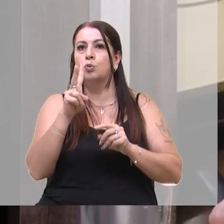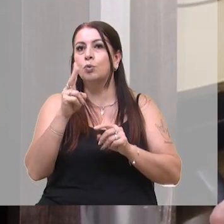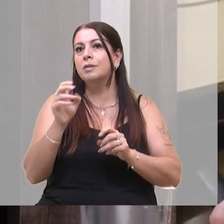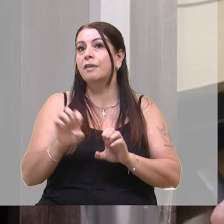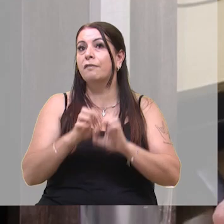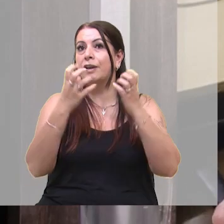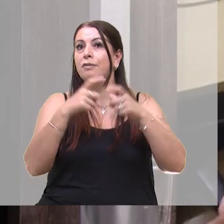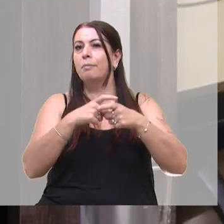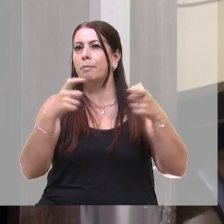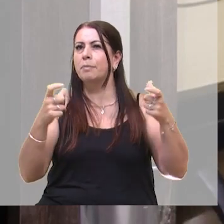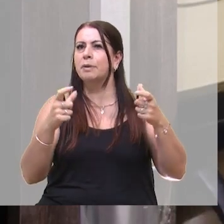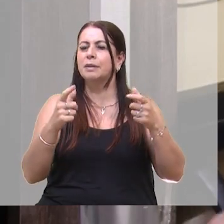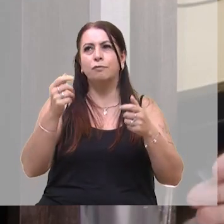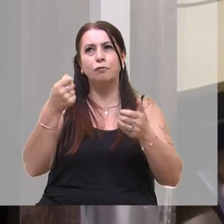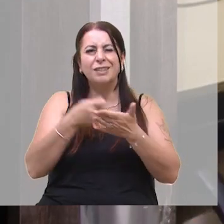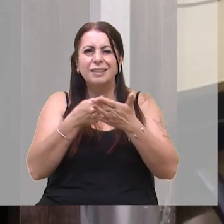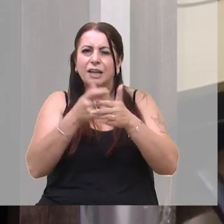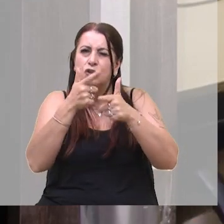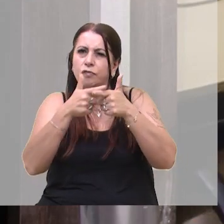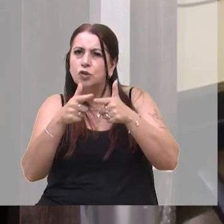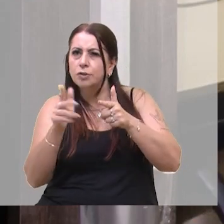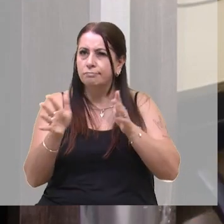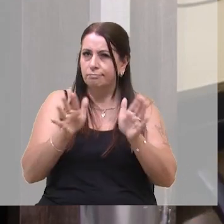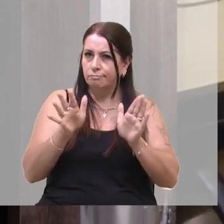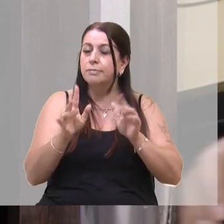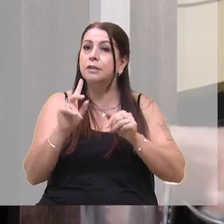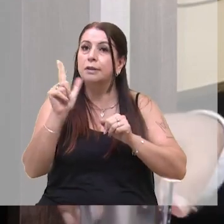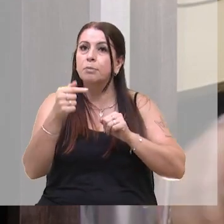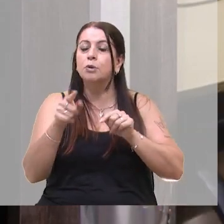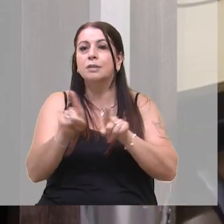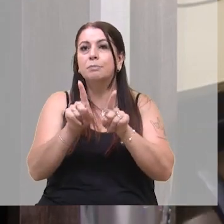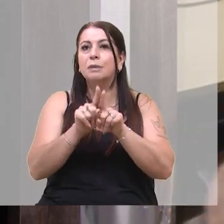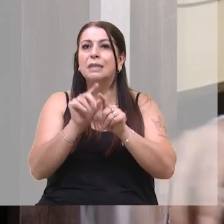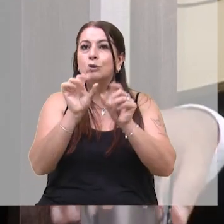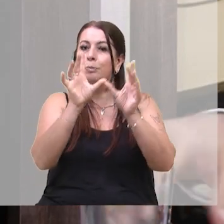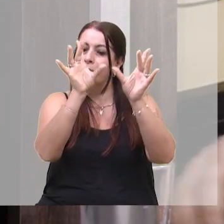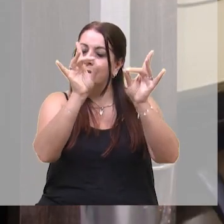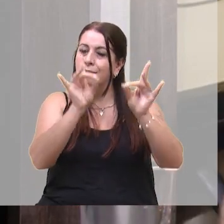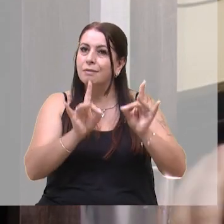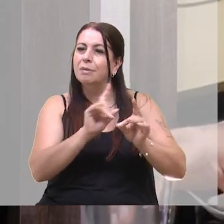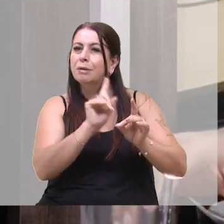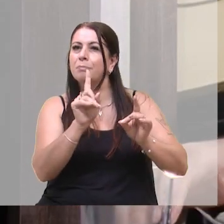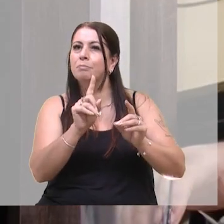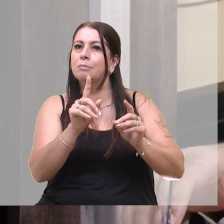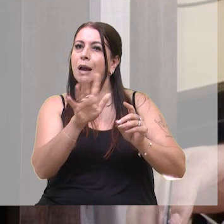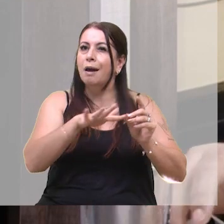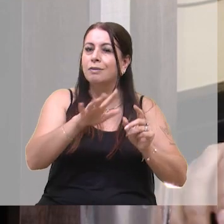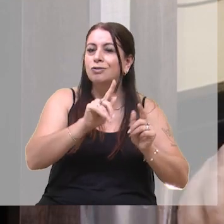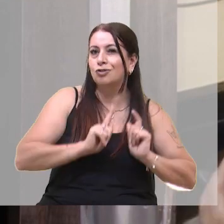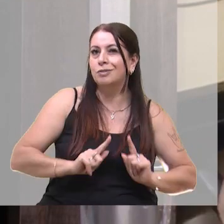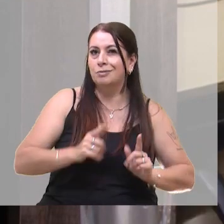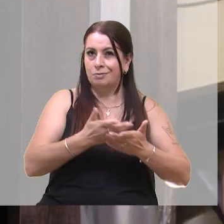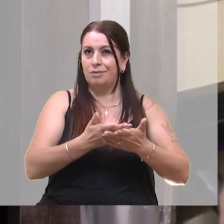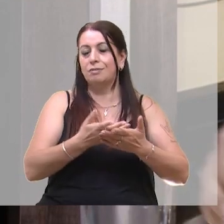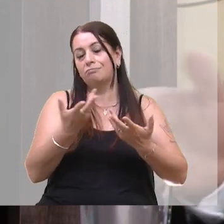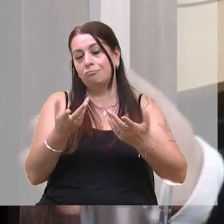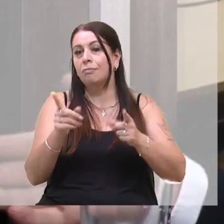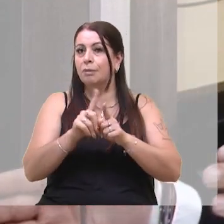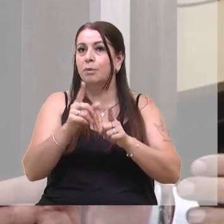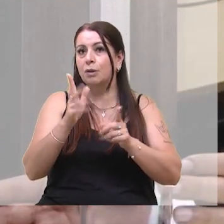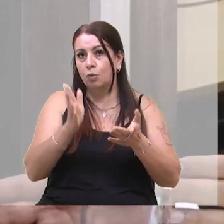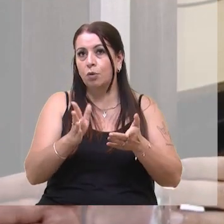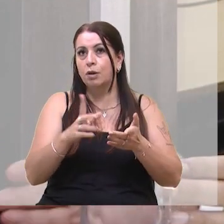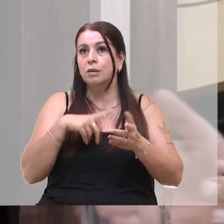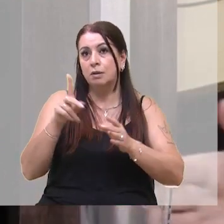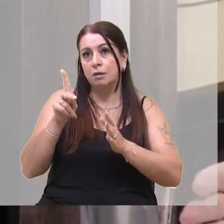dois eventos de grande porte. Eu vou tentar dividir dessa forma e depois nós entramos em aspectos mais de gestão, que, embora, claro, a